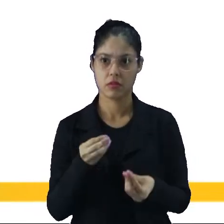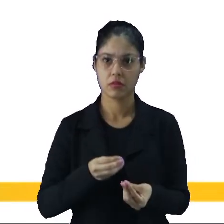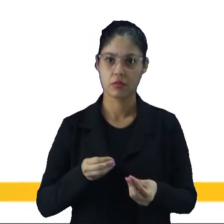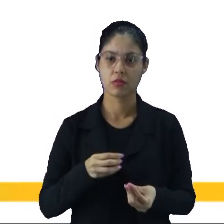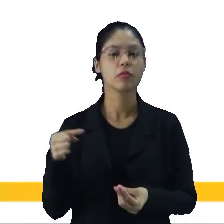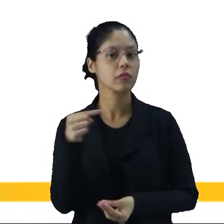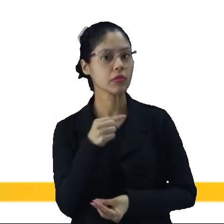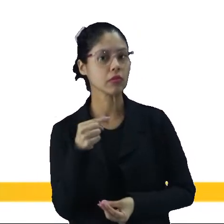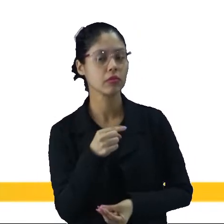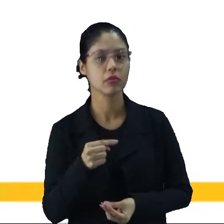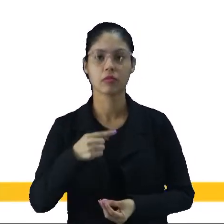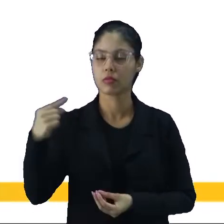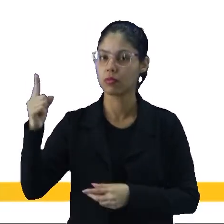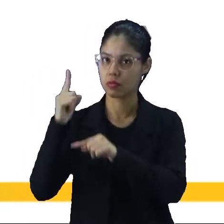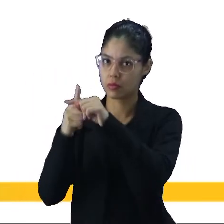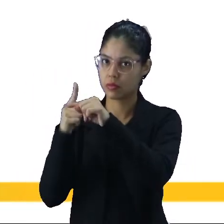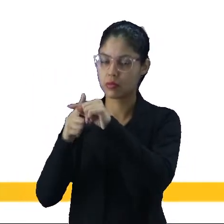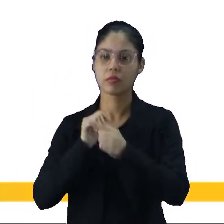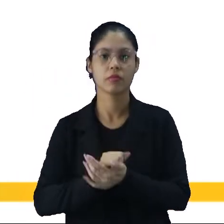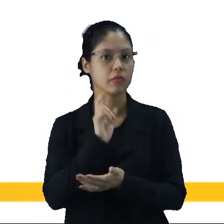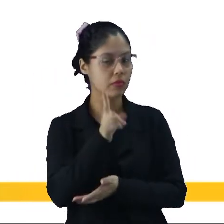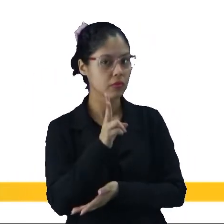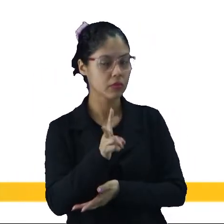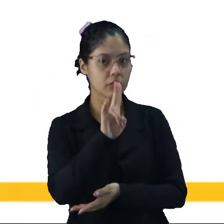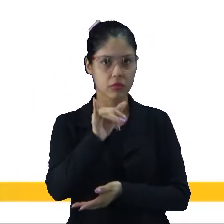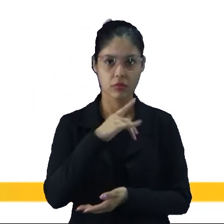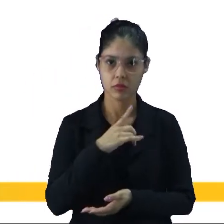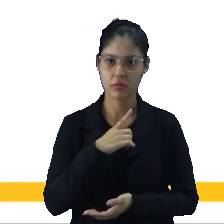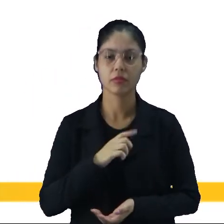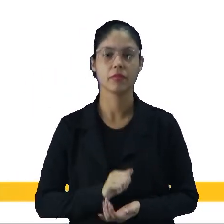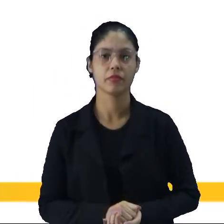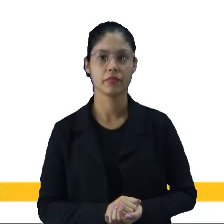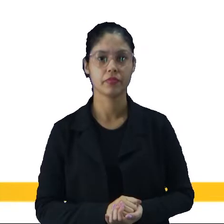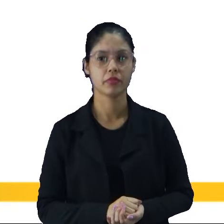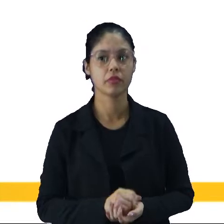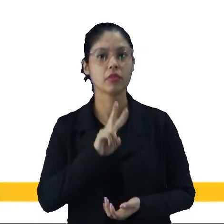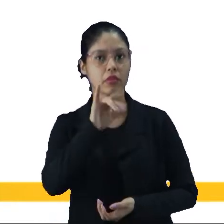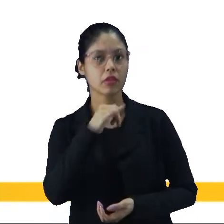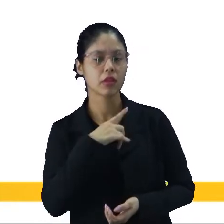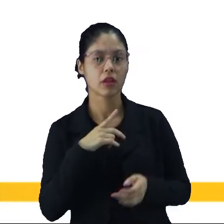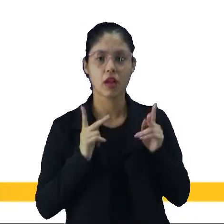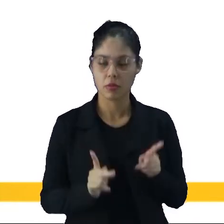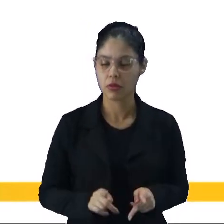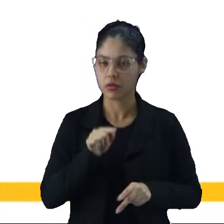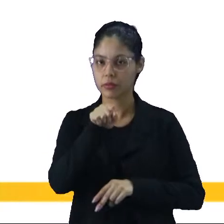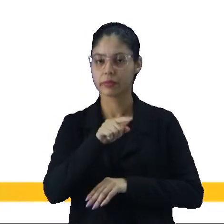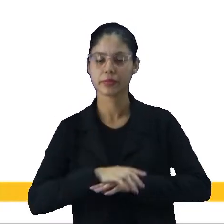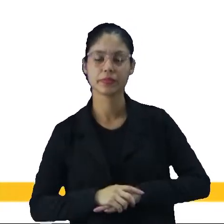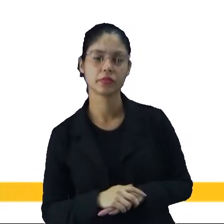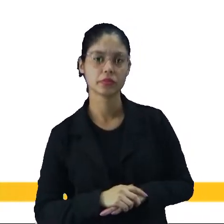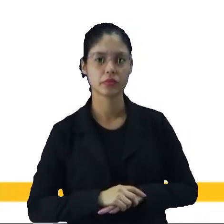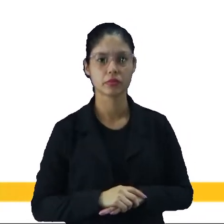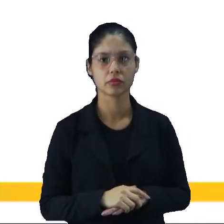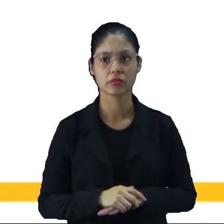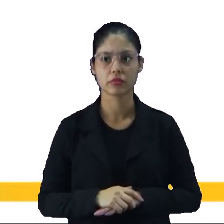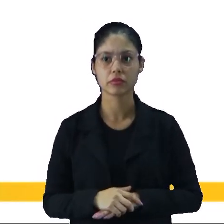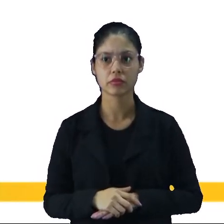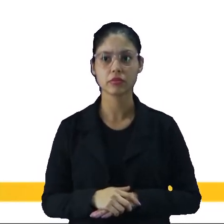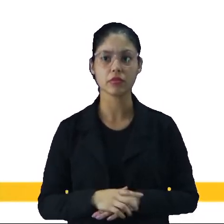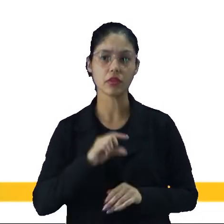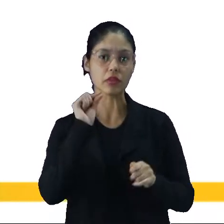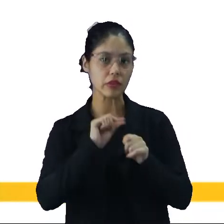lado negativo como para o lado positivo. Então, ela vai ter sempre essa variabilidade. Ela vai ter esse comportamento aqui.